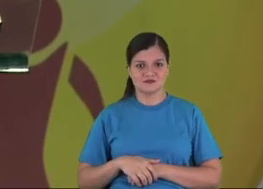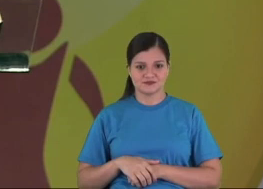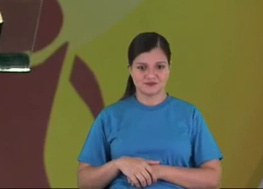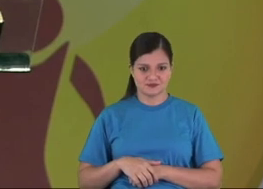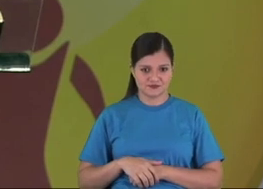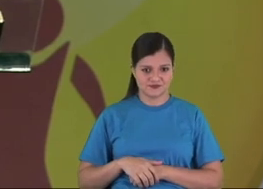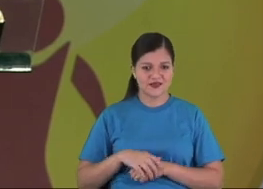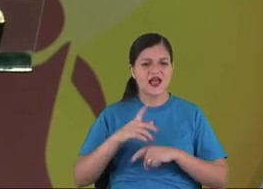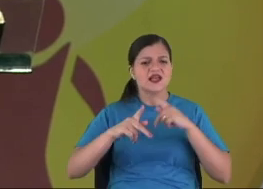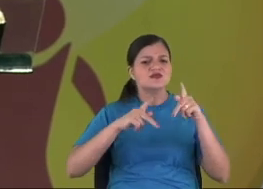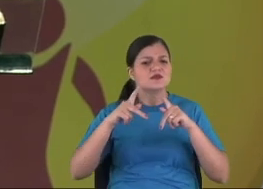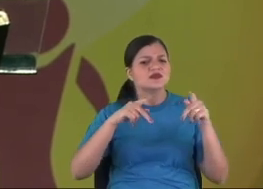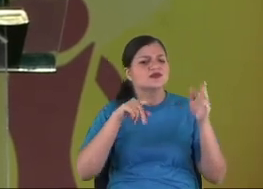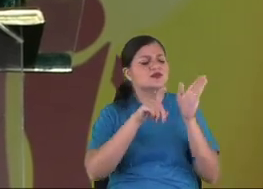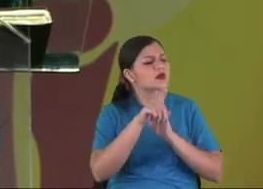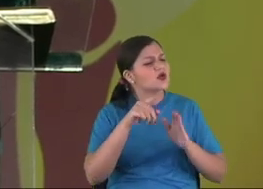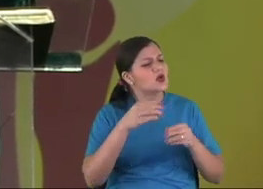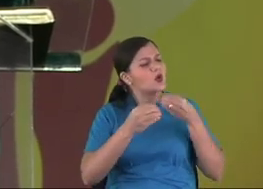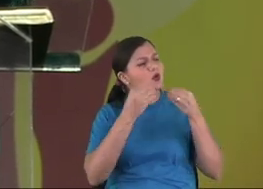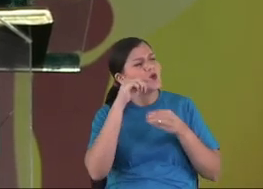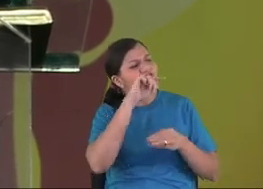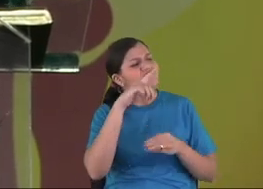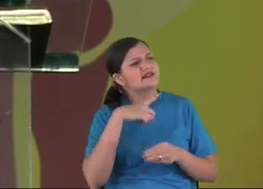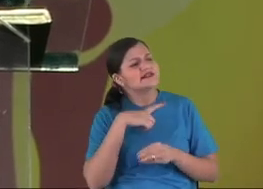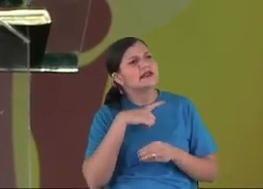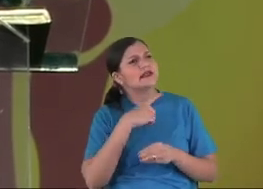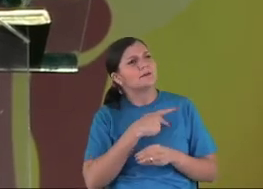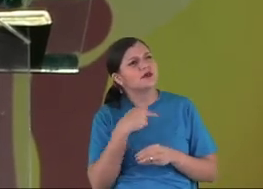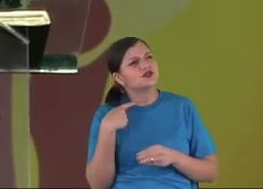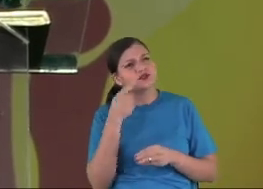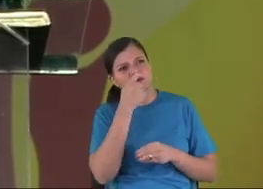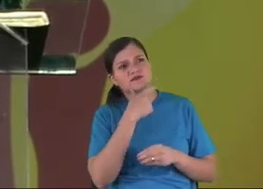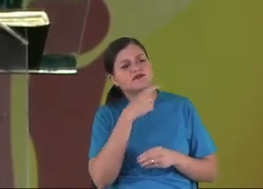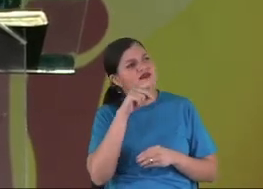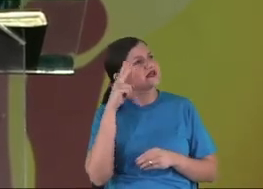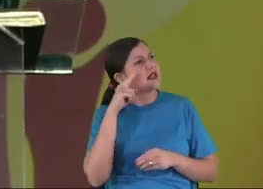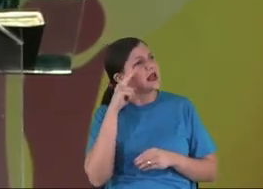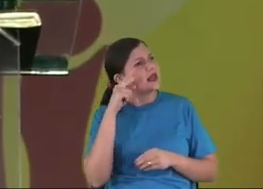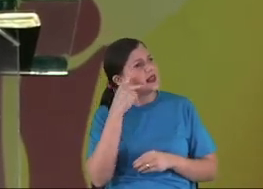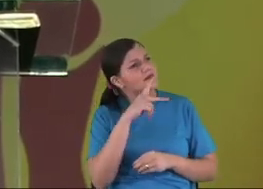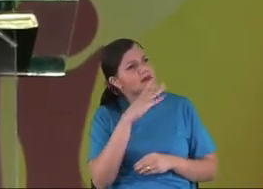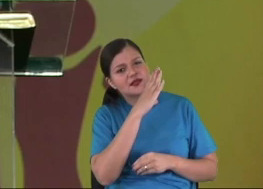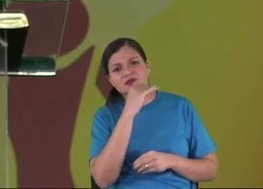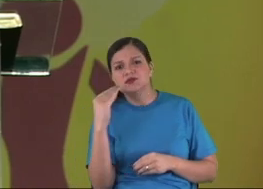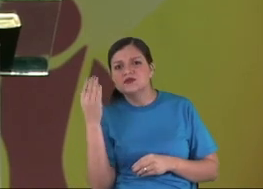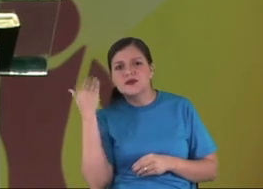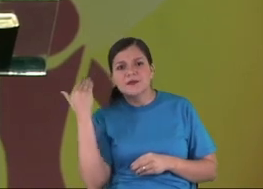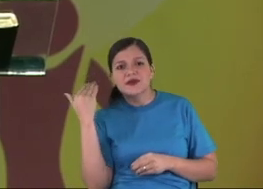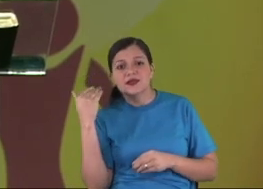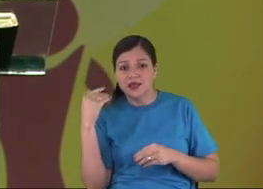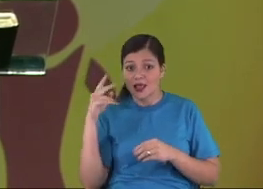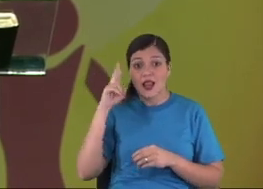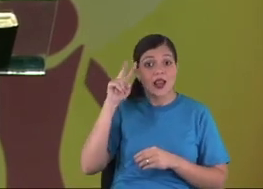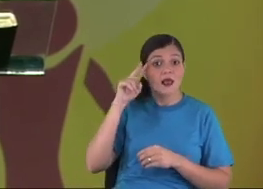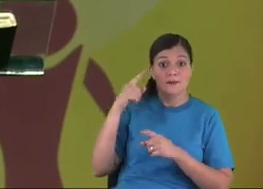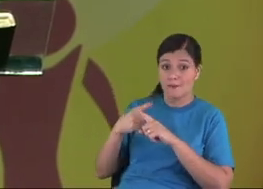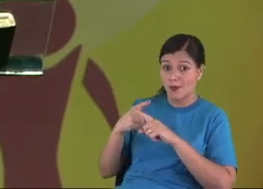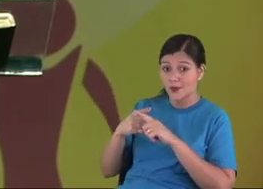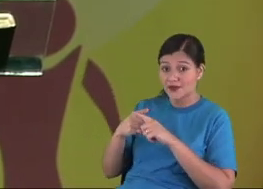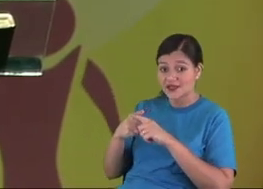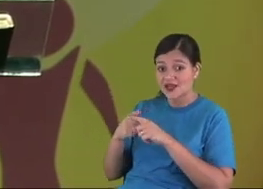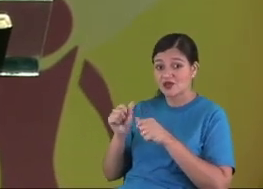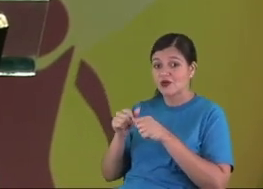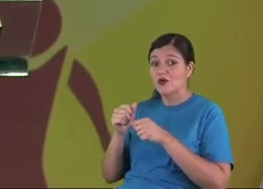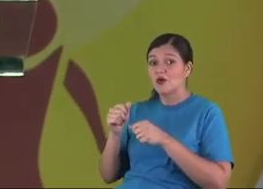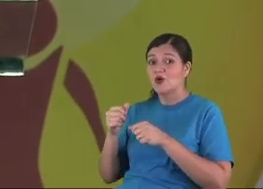O pessoal pergunta: poxa, você tem cada história, você lembra tudo da sua infância? Lembro. Sabe por quê? Porque eu passei 2 anos que não parei de